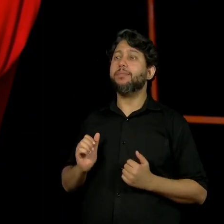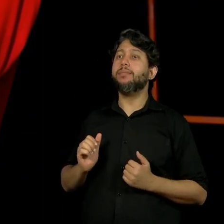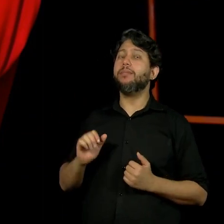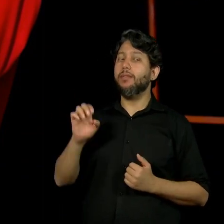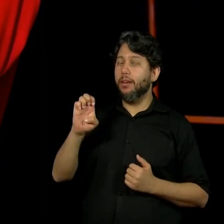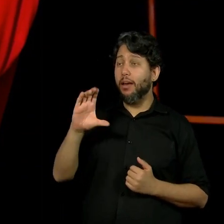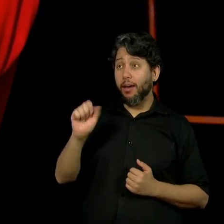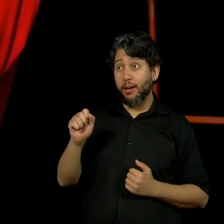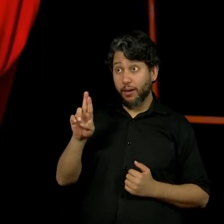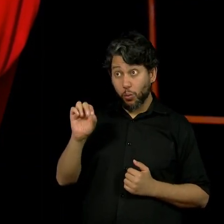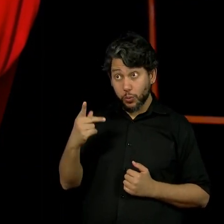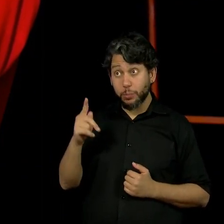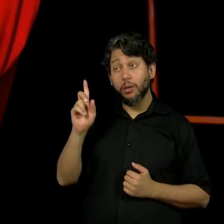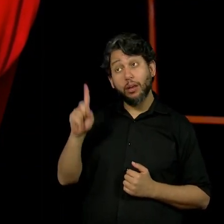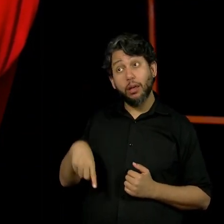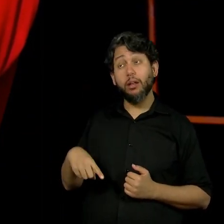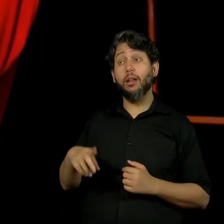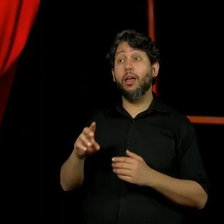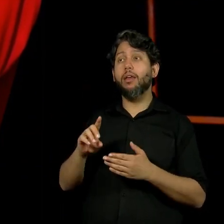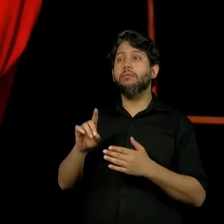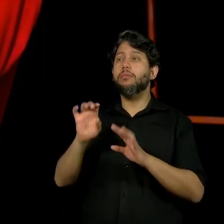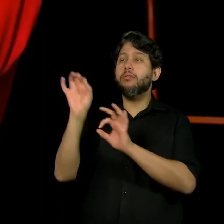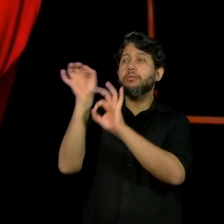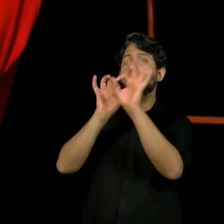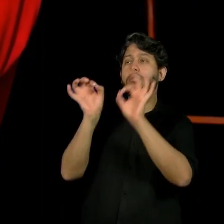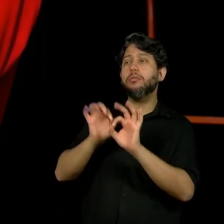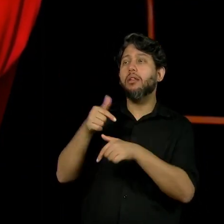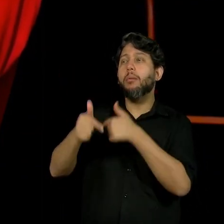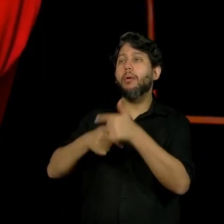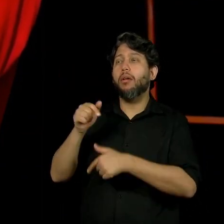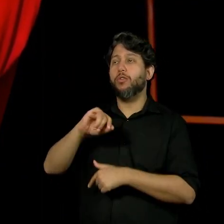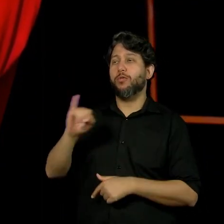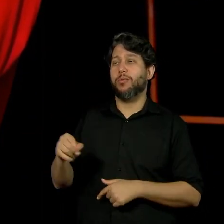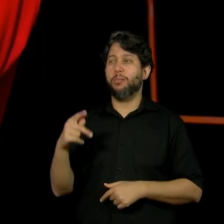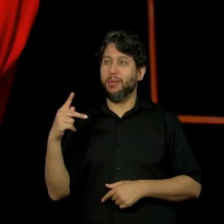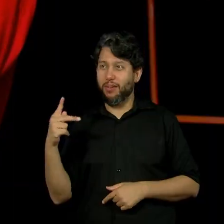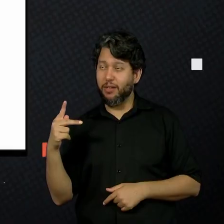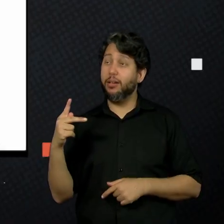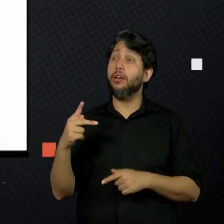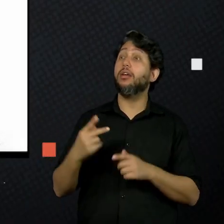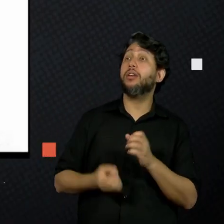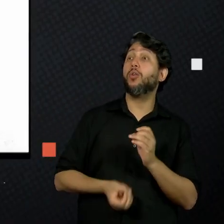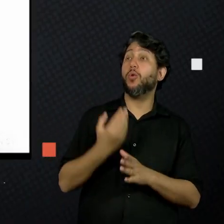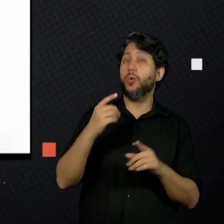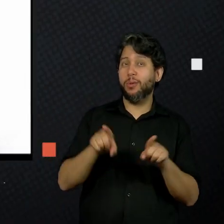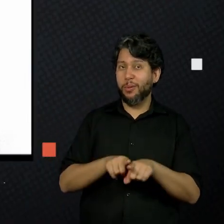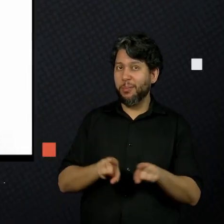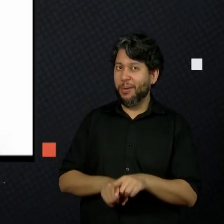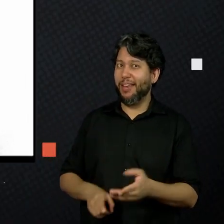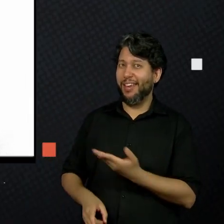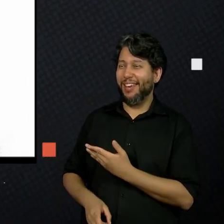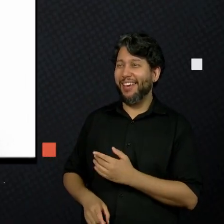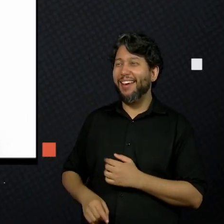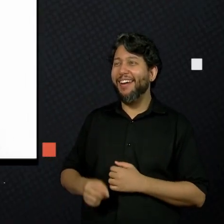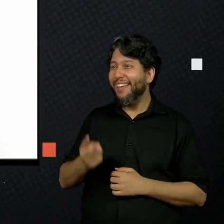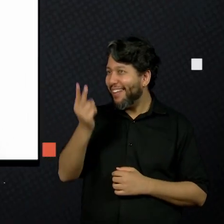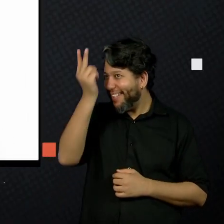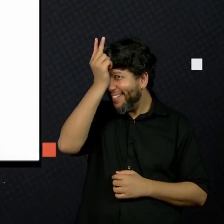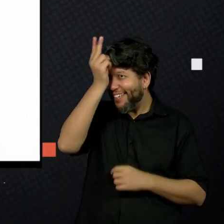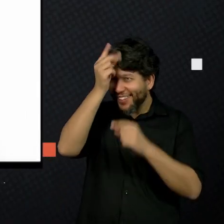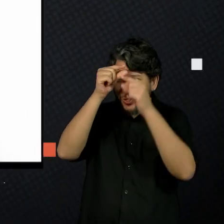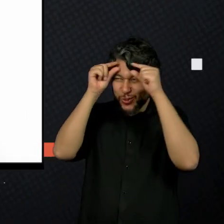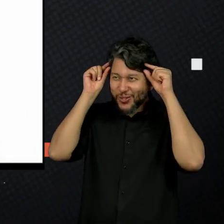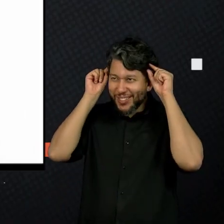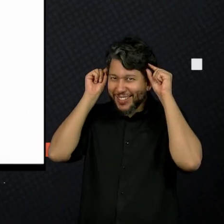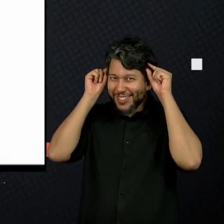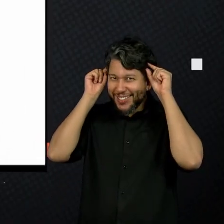o designer da Jovem Pan, tinha sido também, ele criou o índiozinho, aquele símbolo do índiozinho da TV Tupi, foi criado